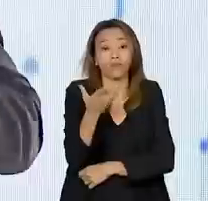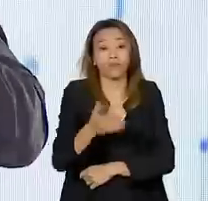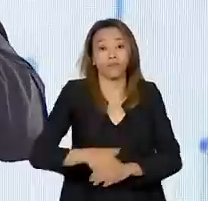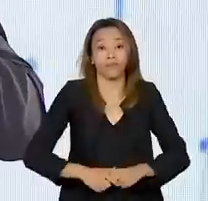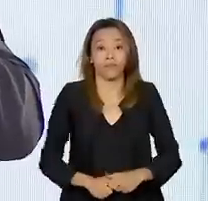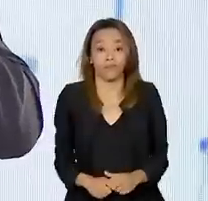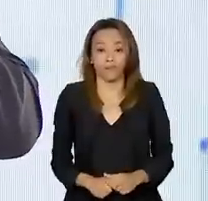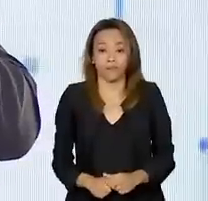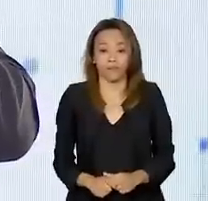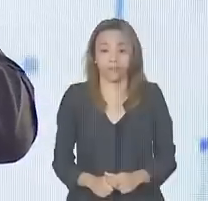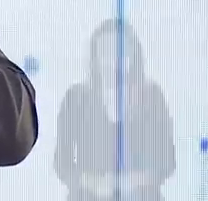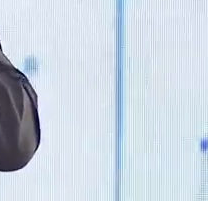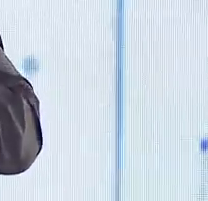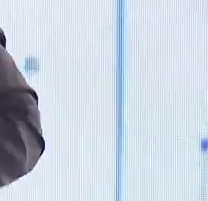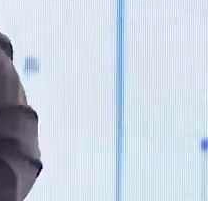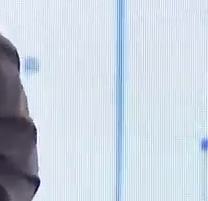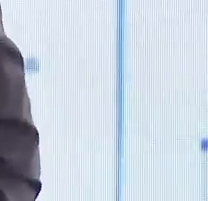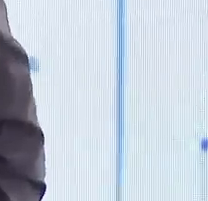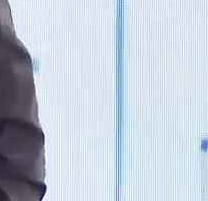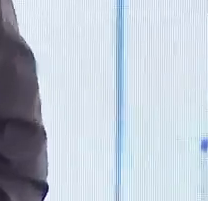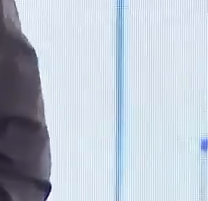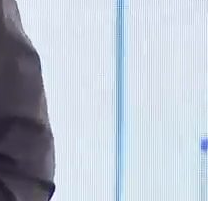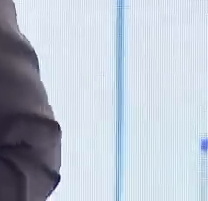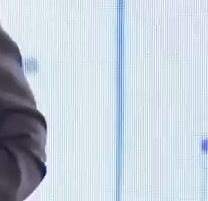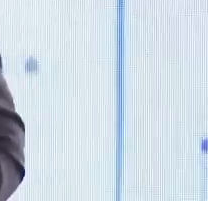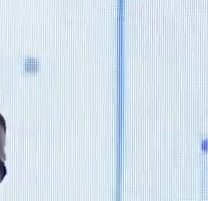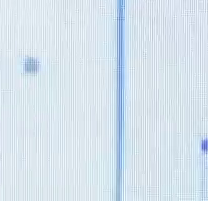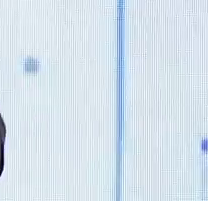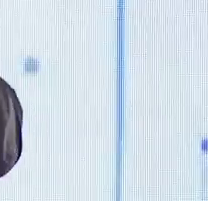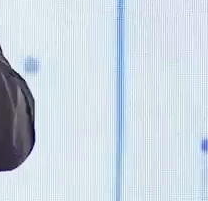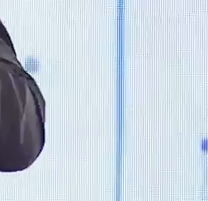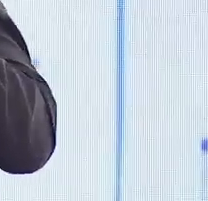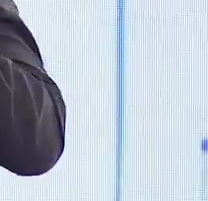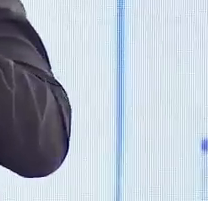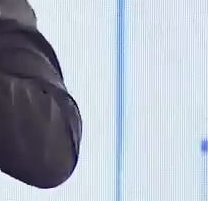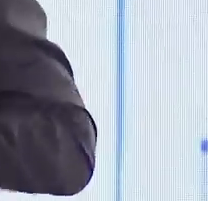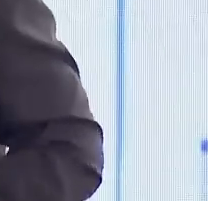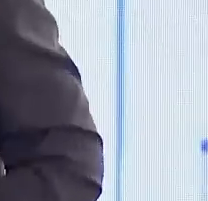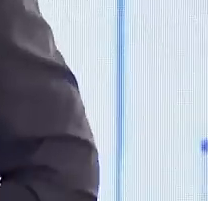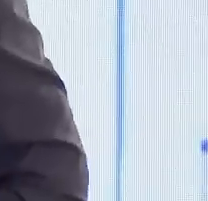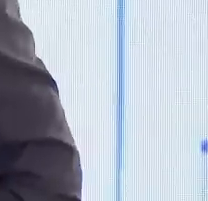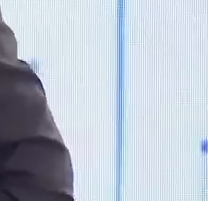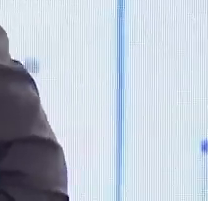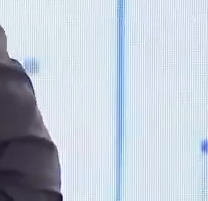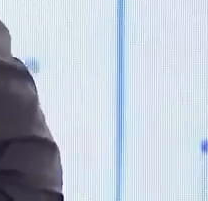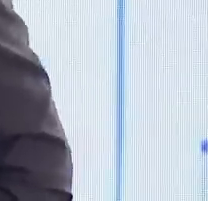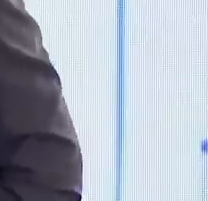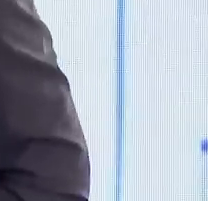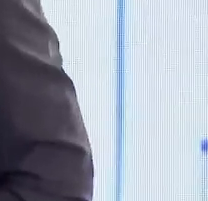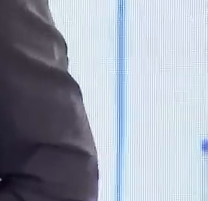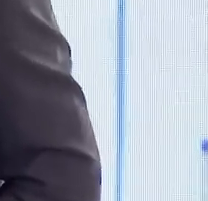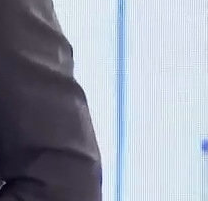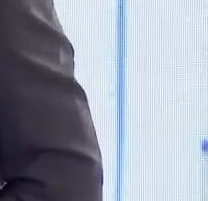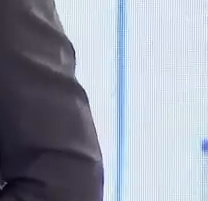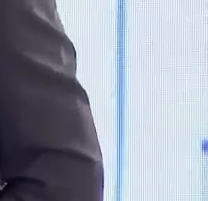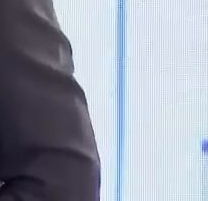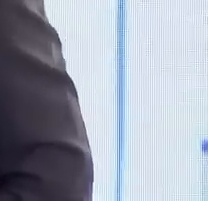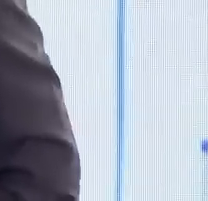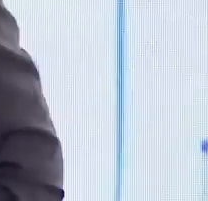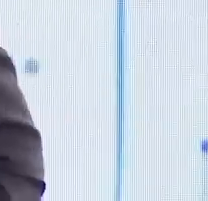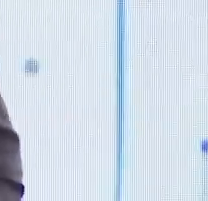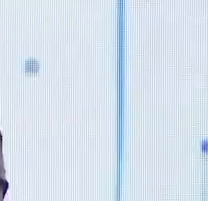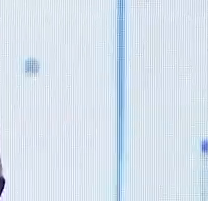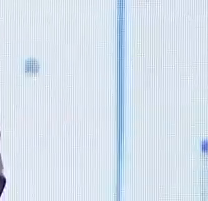faz parte da economia do futuro. Se o Brasil quer ser um país do futuro, quer incluir